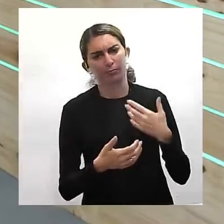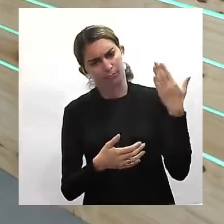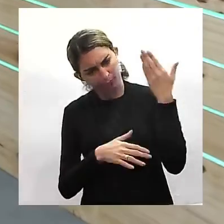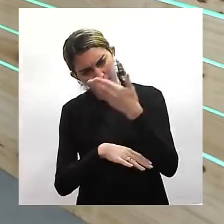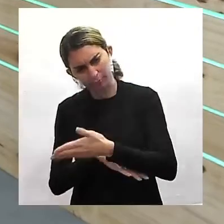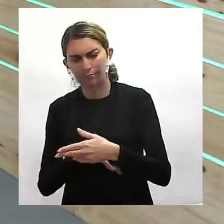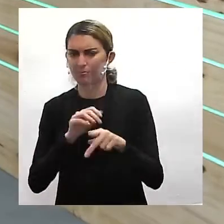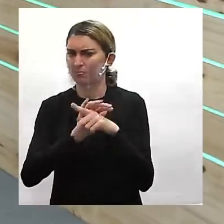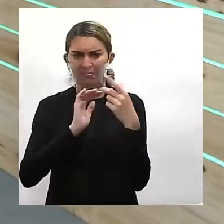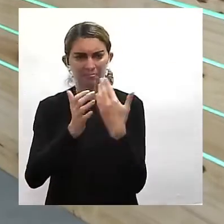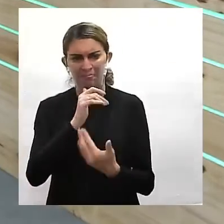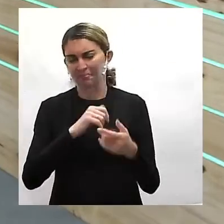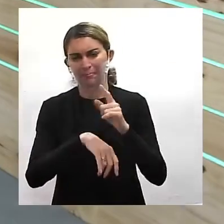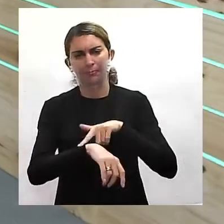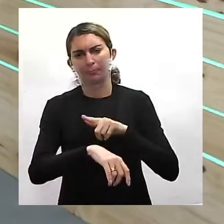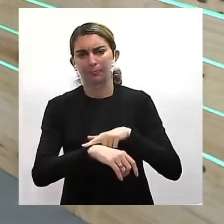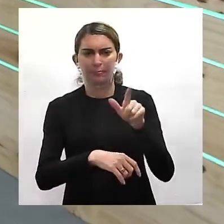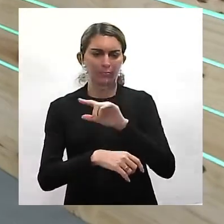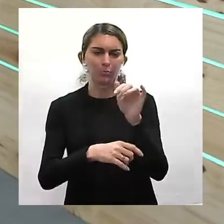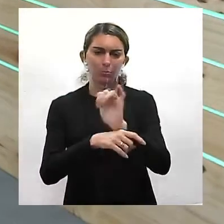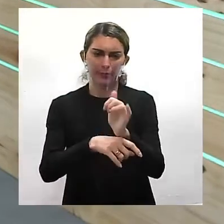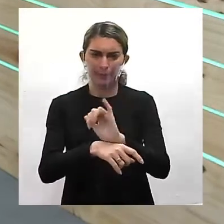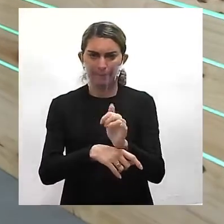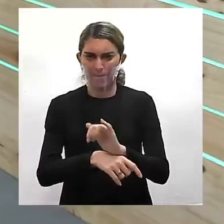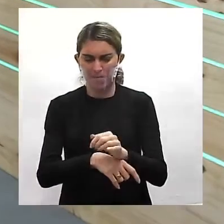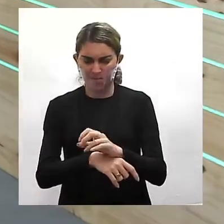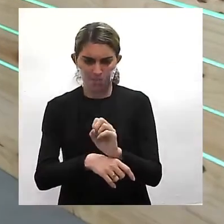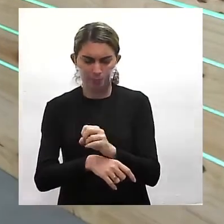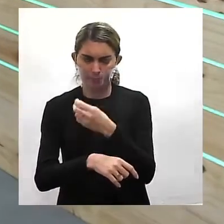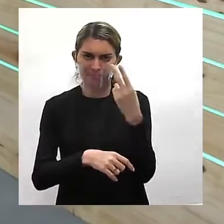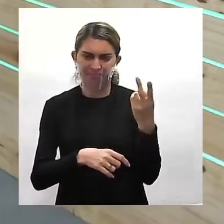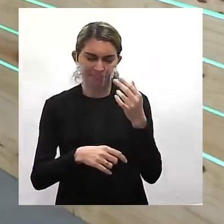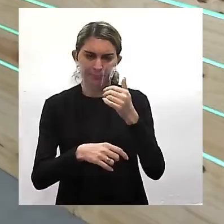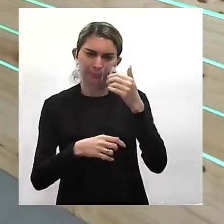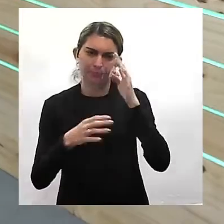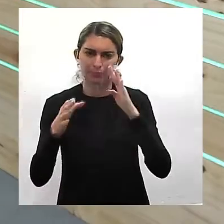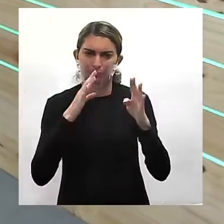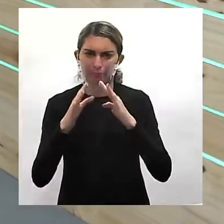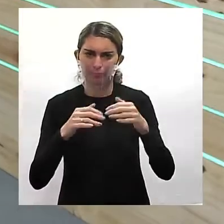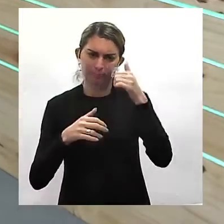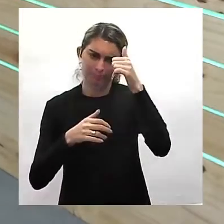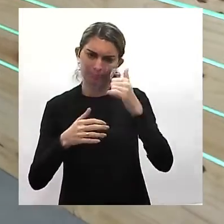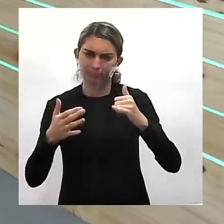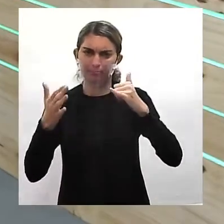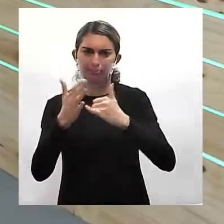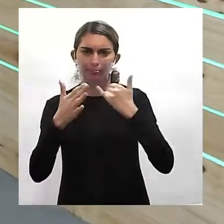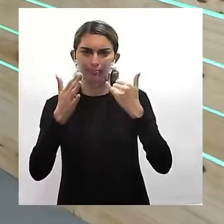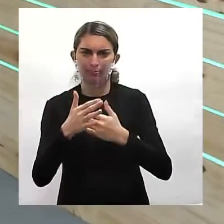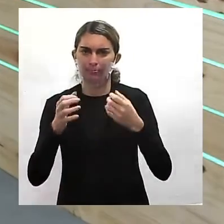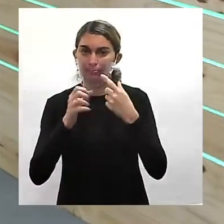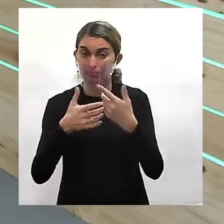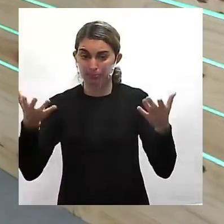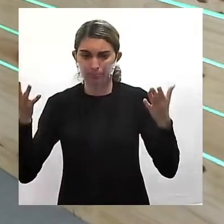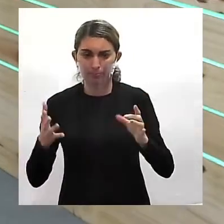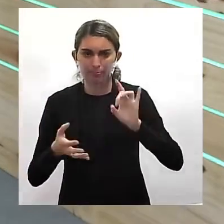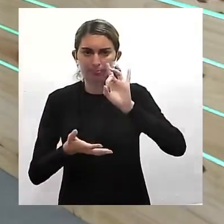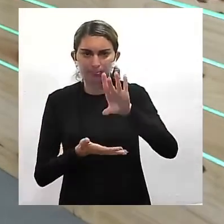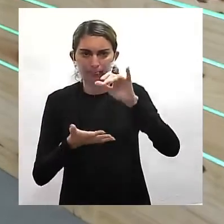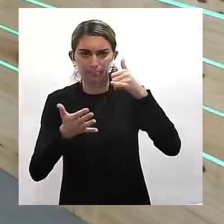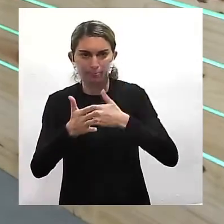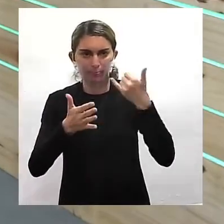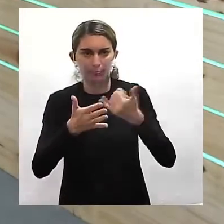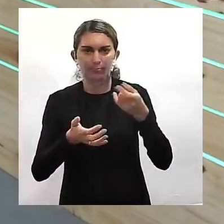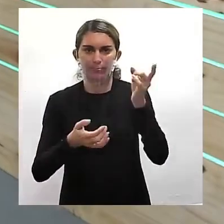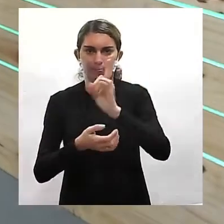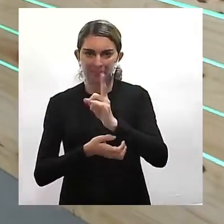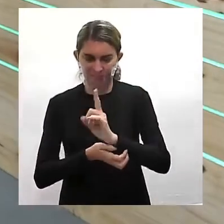lá, não perde tempo não. Curte lá o YouTube, ou curte o Facebook e se inscreve. Agora, não adianta só se inscrever, tá? Tem que